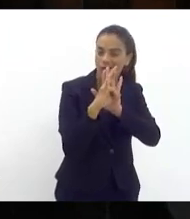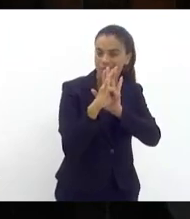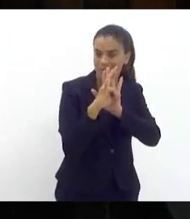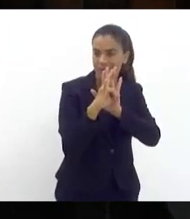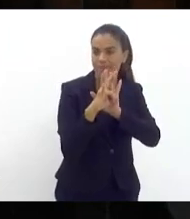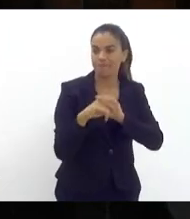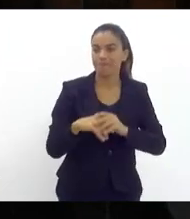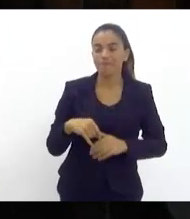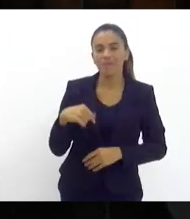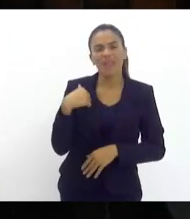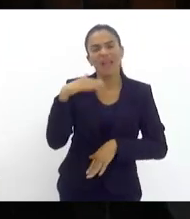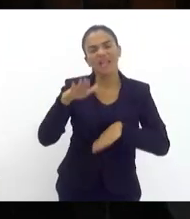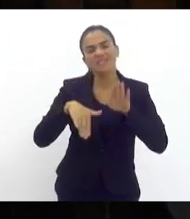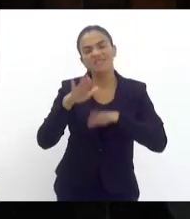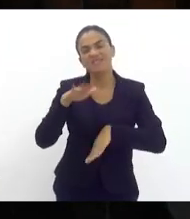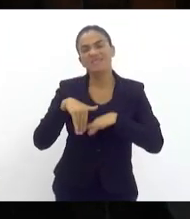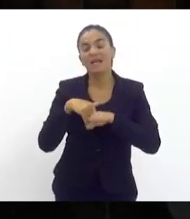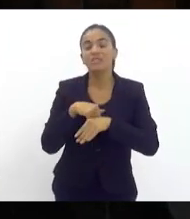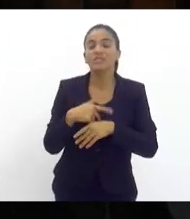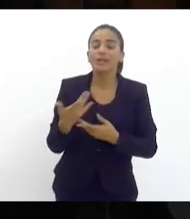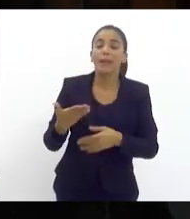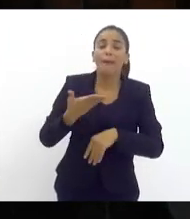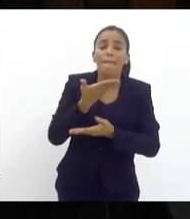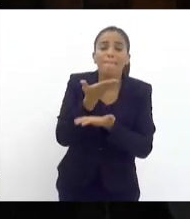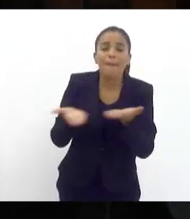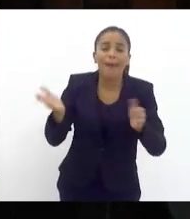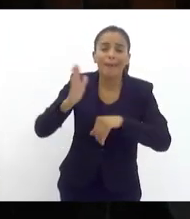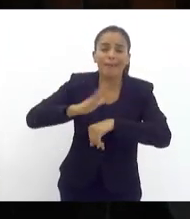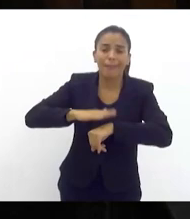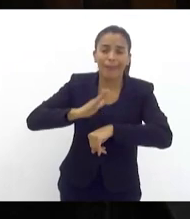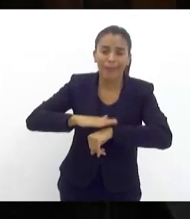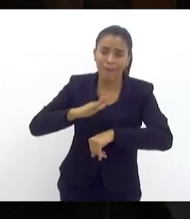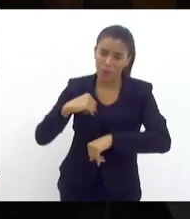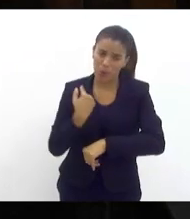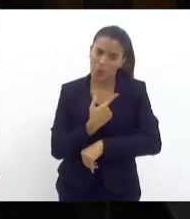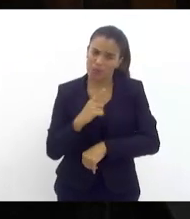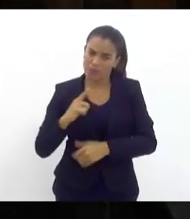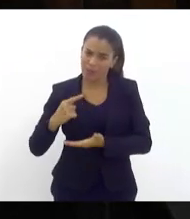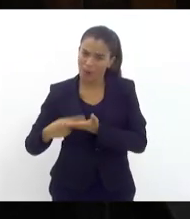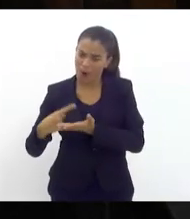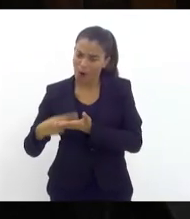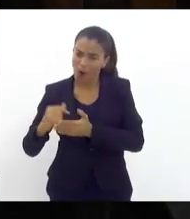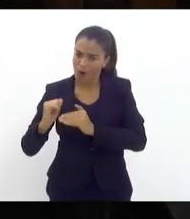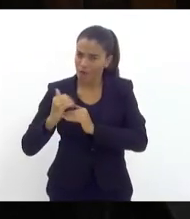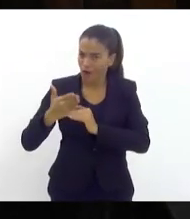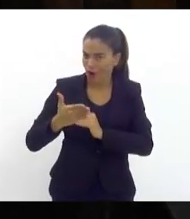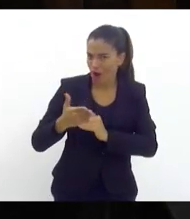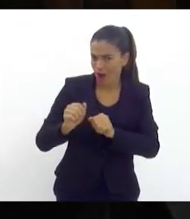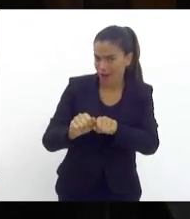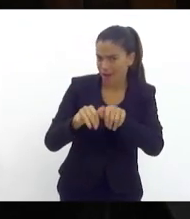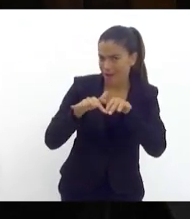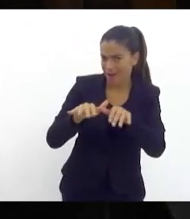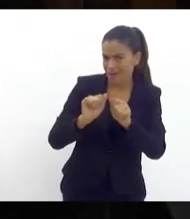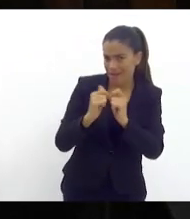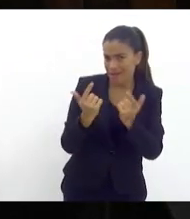Às vezes a gente gasta um tempão numa sessão e todos nós temos obrigações aqui fora daqui nós temos que tratar com o nosso